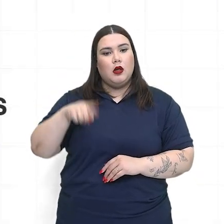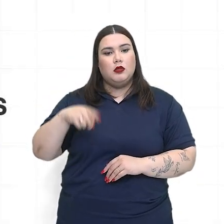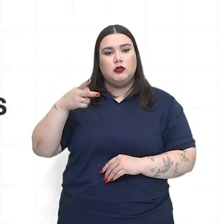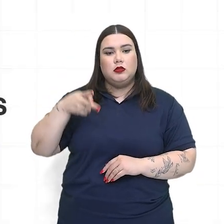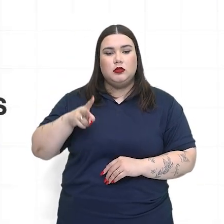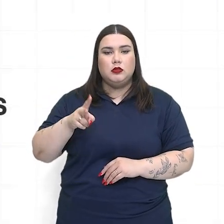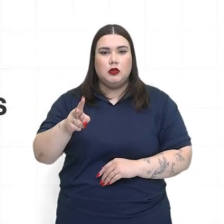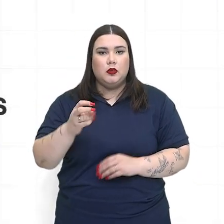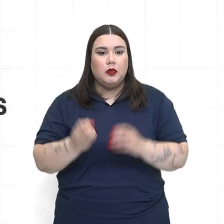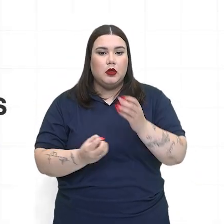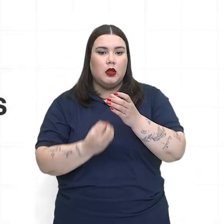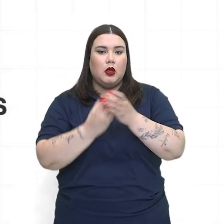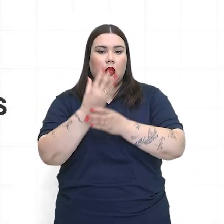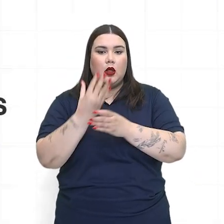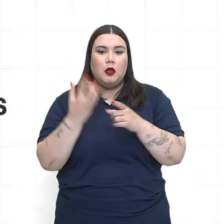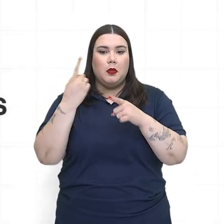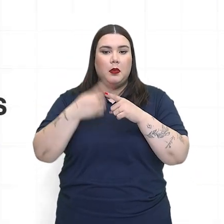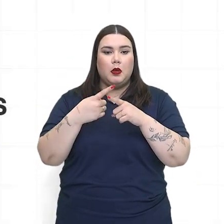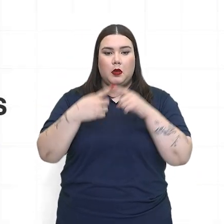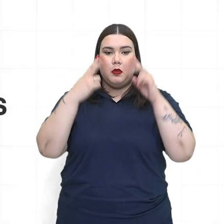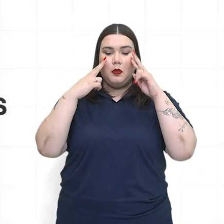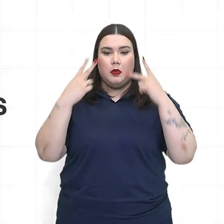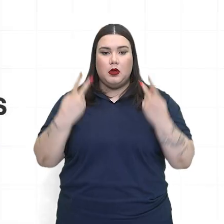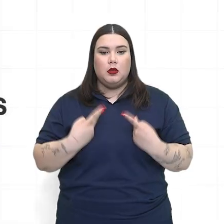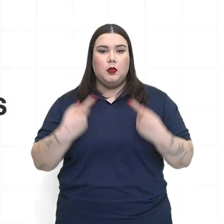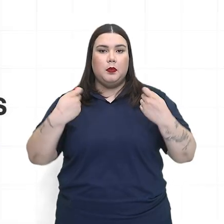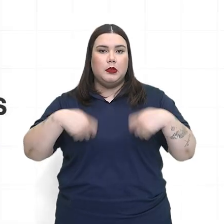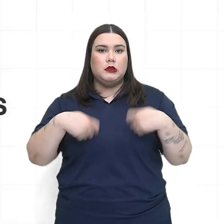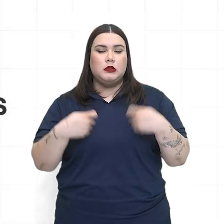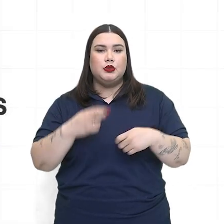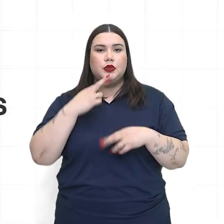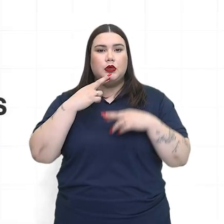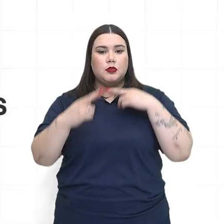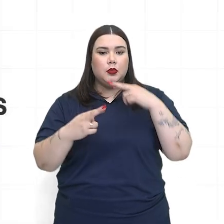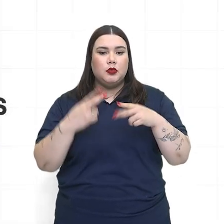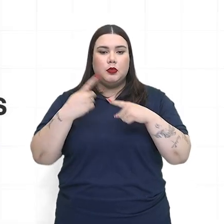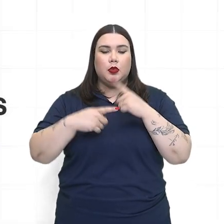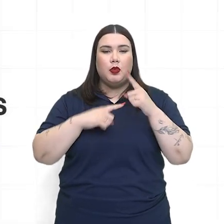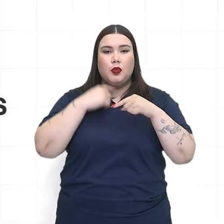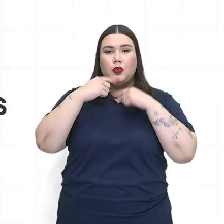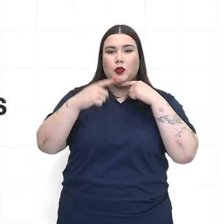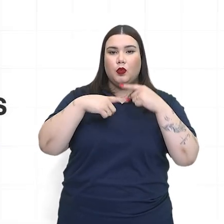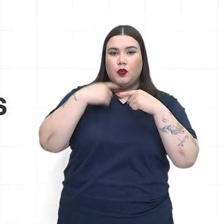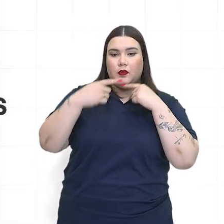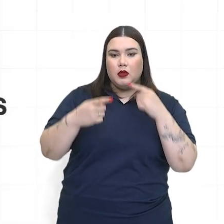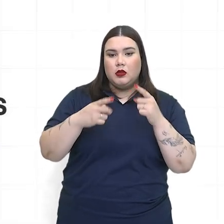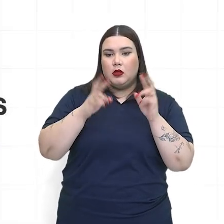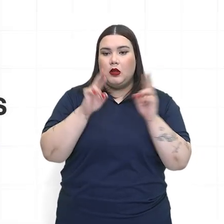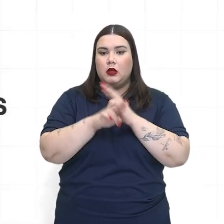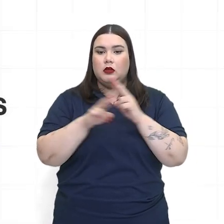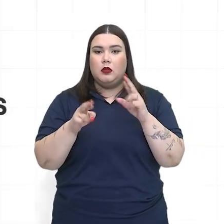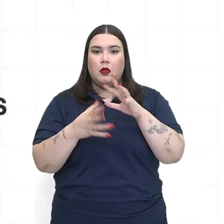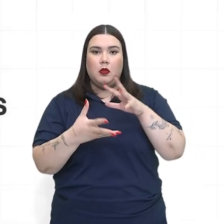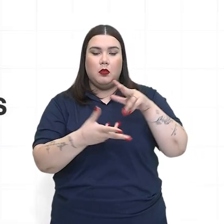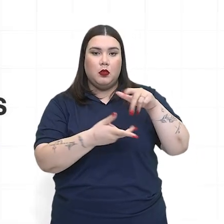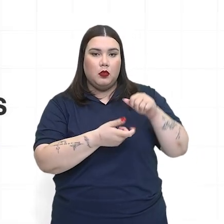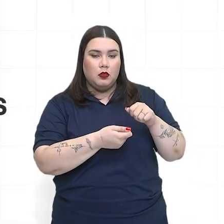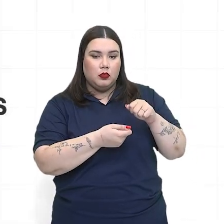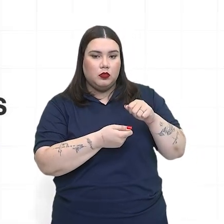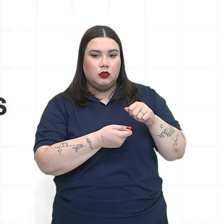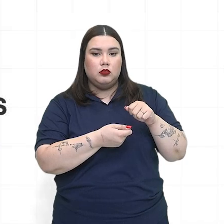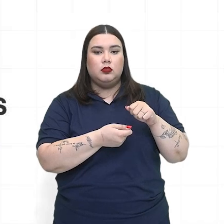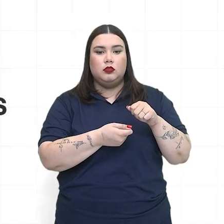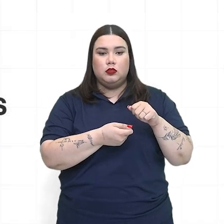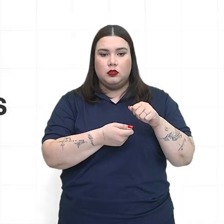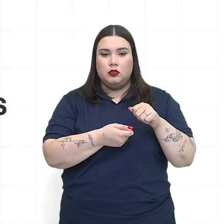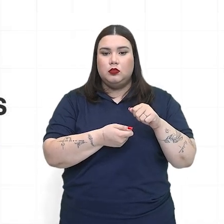continua sendo construído em razão da necessidade humana de respostas aos enigmas do mundo.